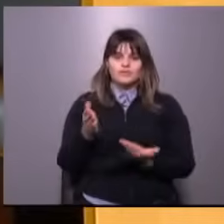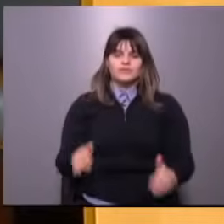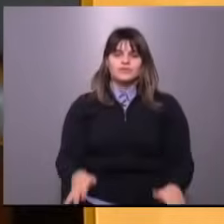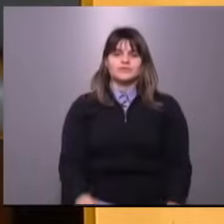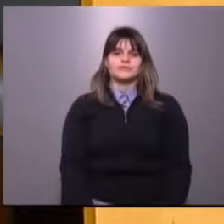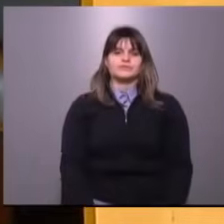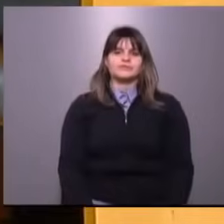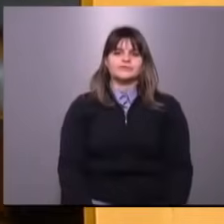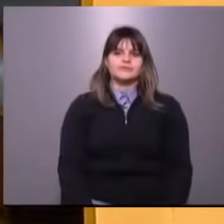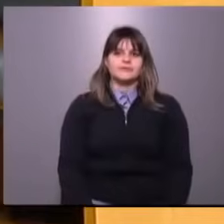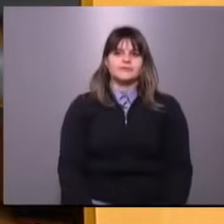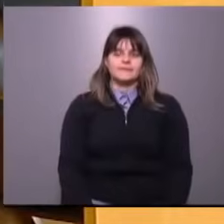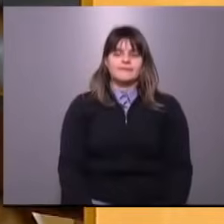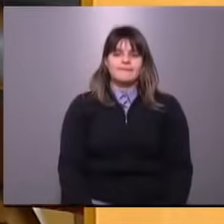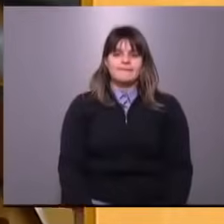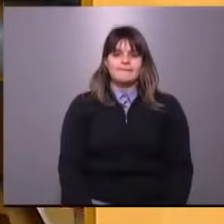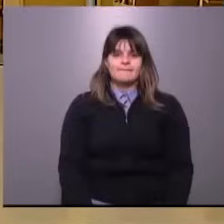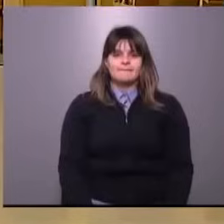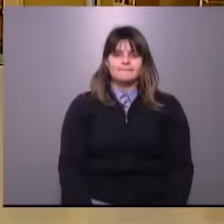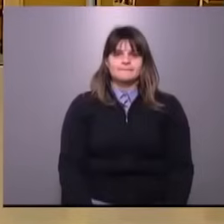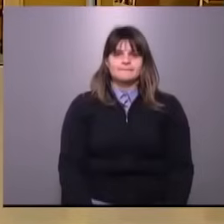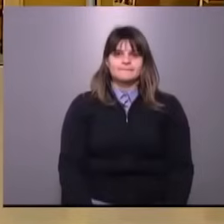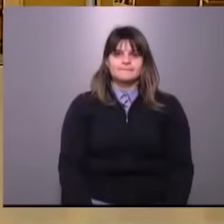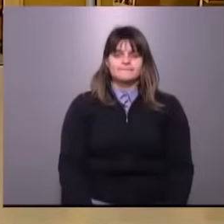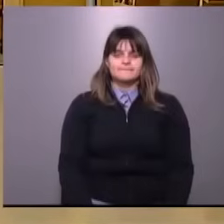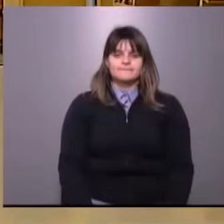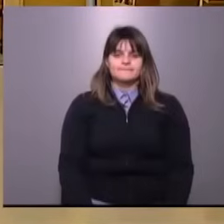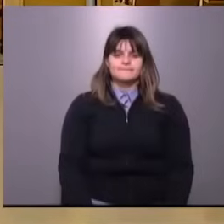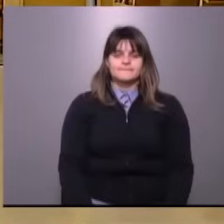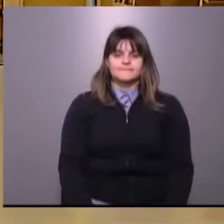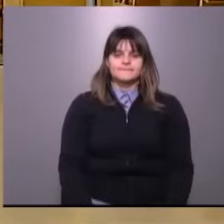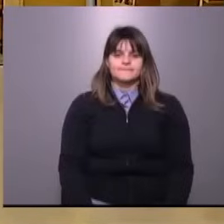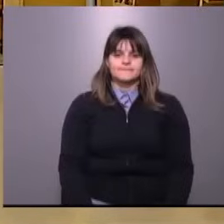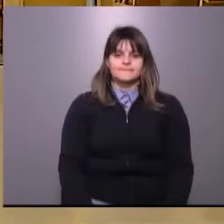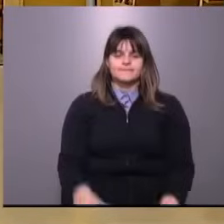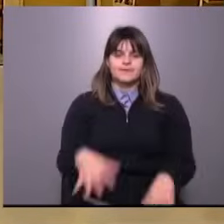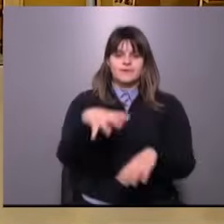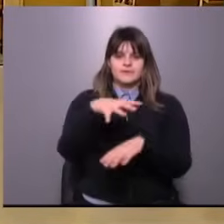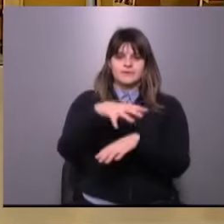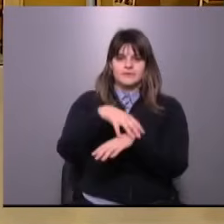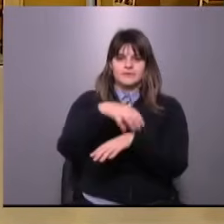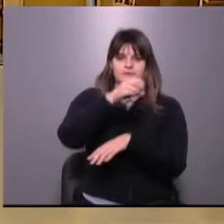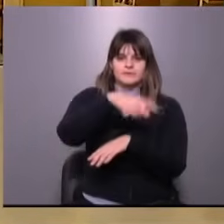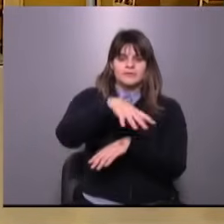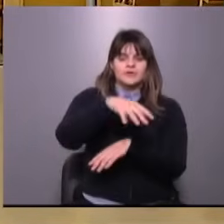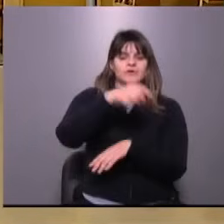Vinde, Senhor Jesus.